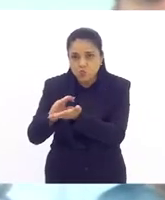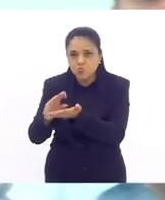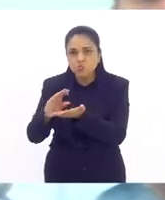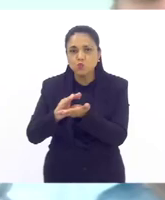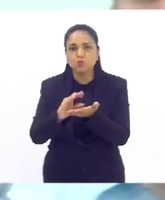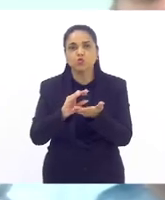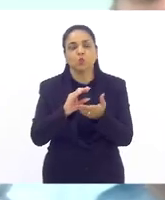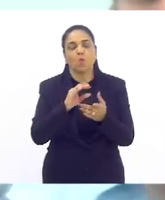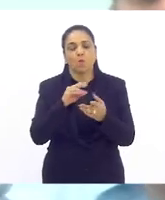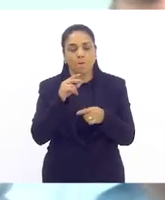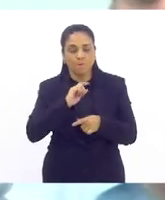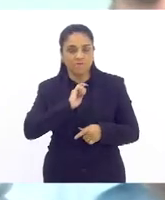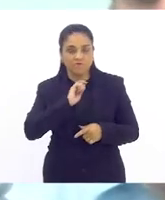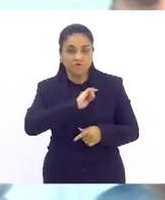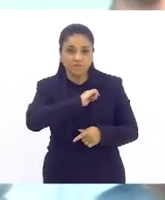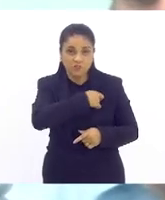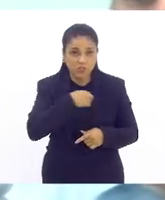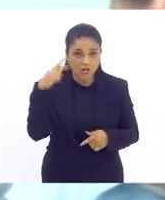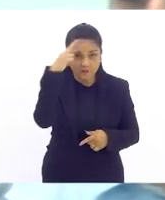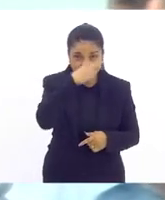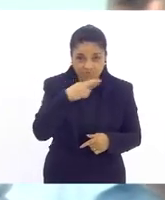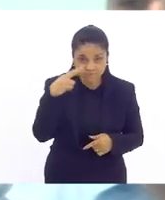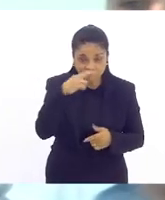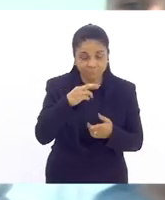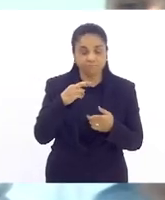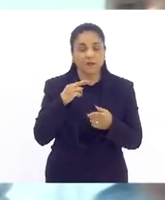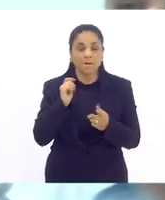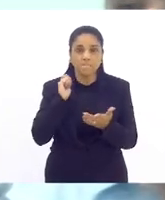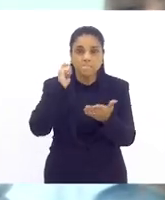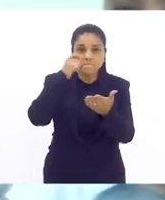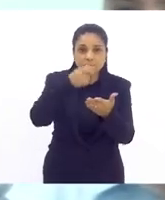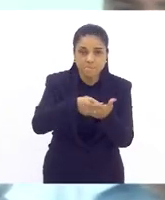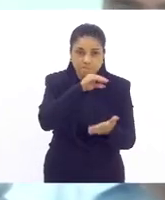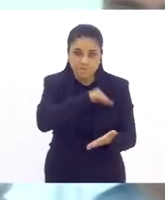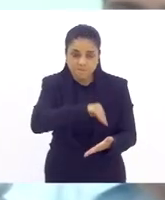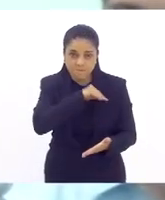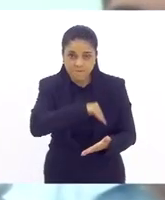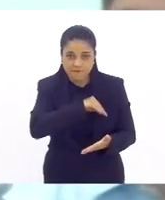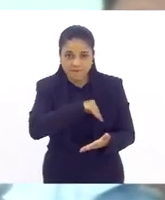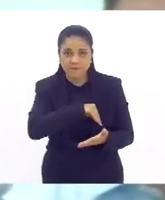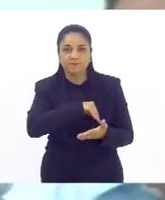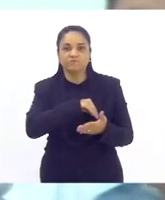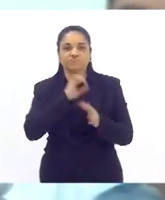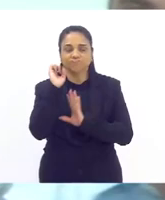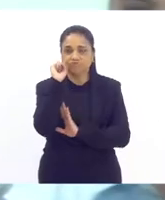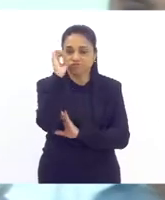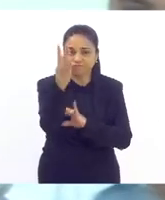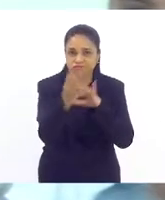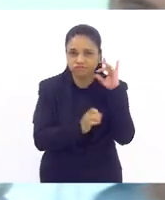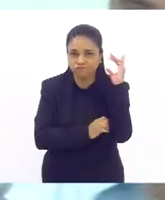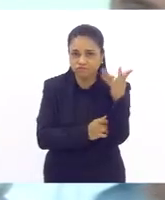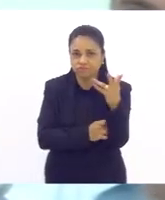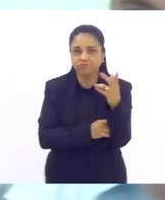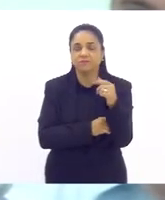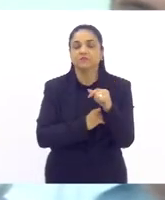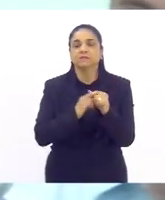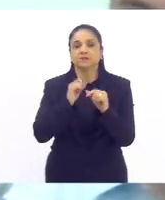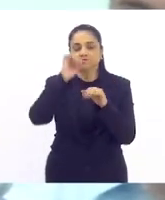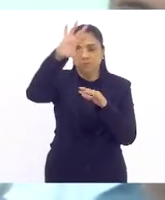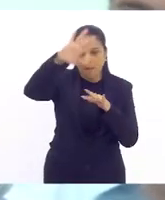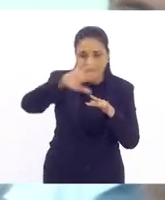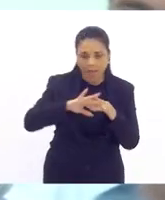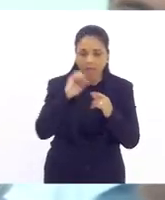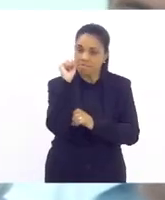monitoramento pagamento por serviços ambientais reflorestamento das encostas e várias outras coisas que